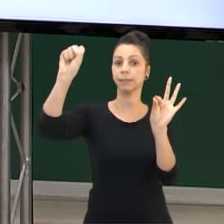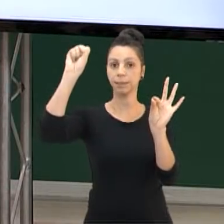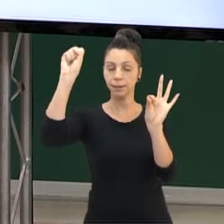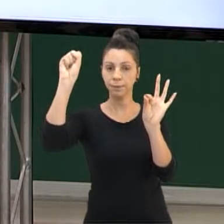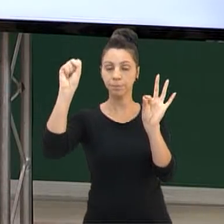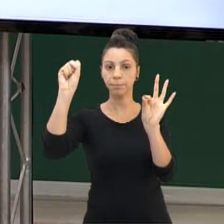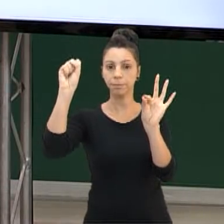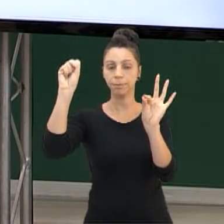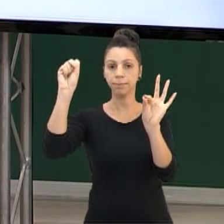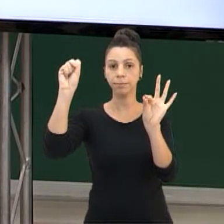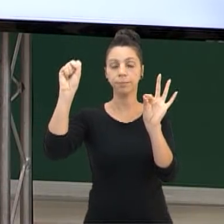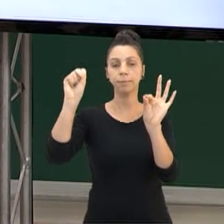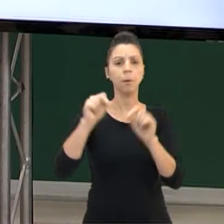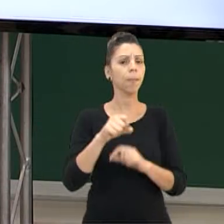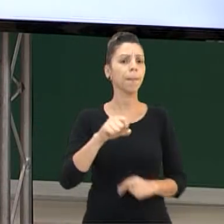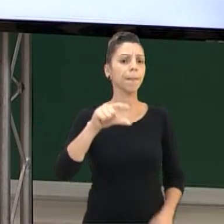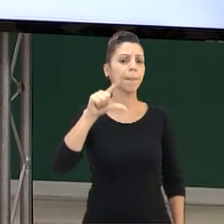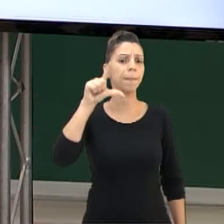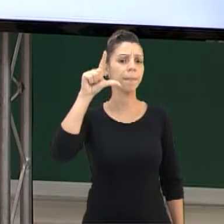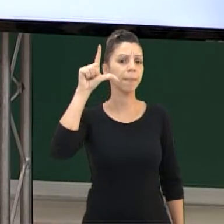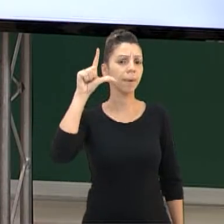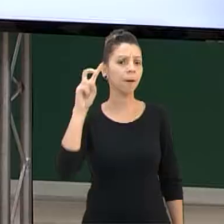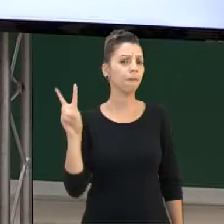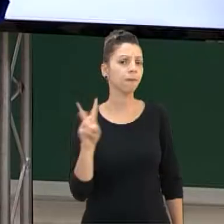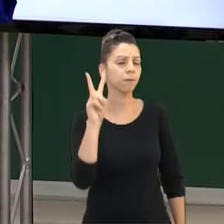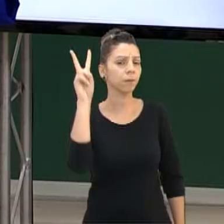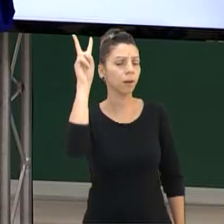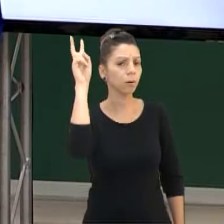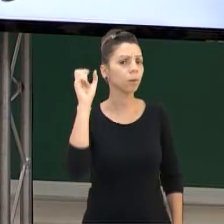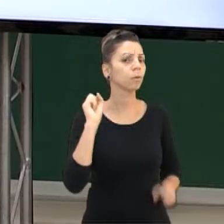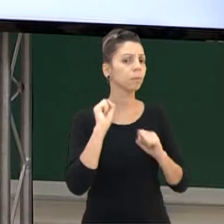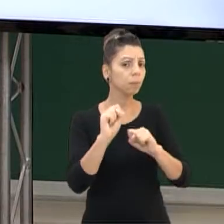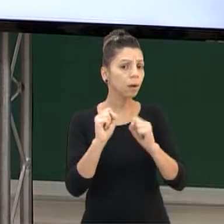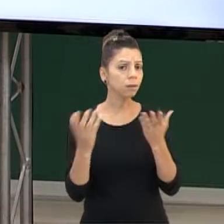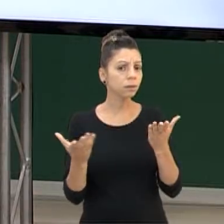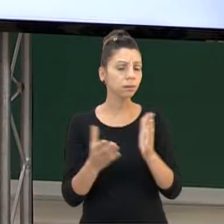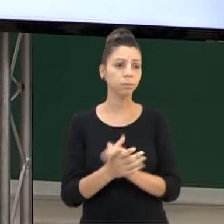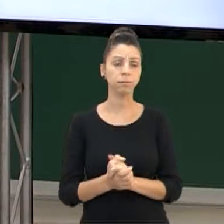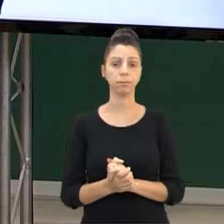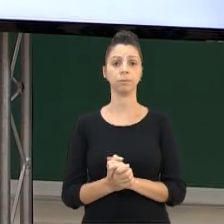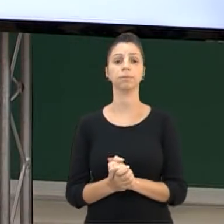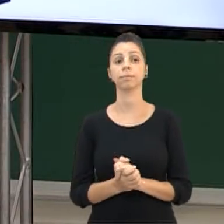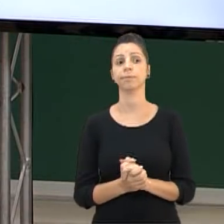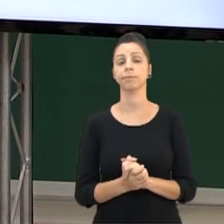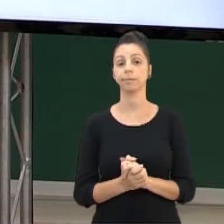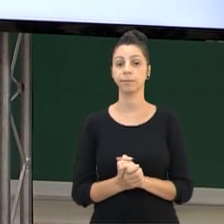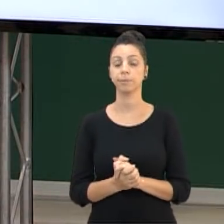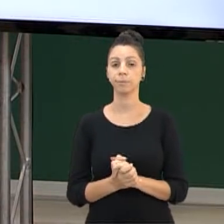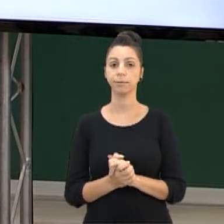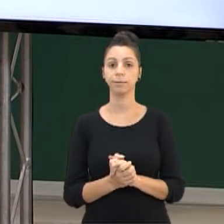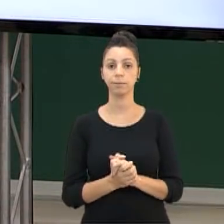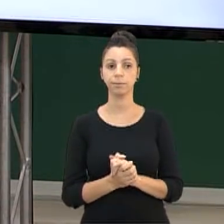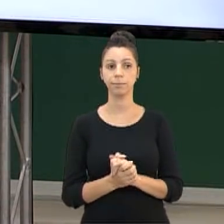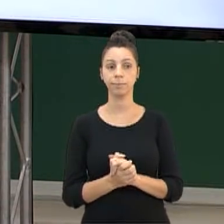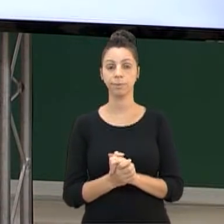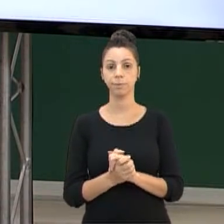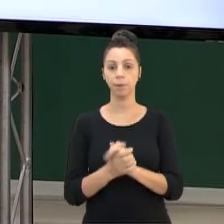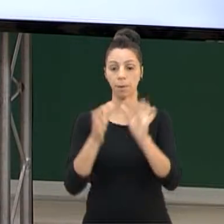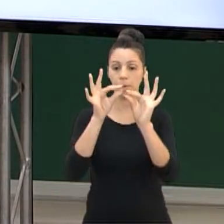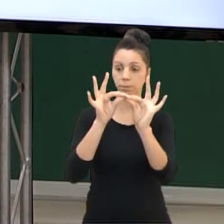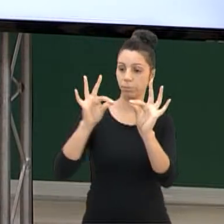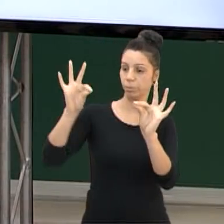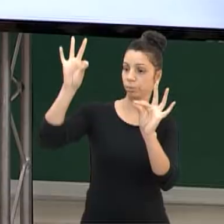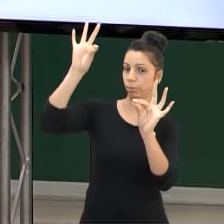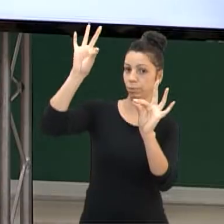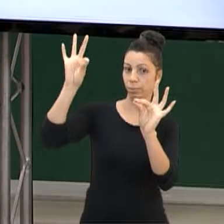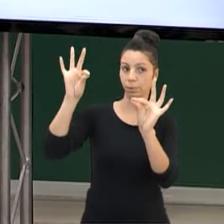o maior valor possível que teríamos para este raio? É 10, que ele já